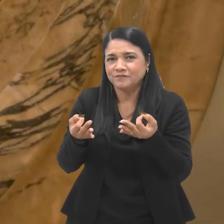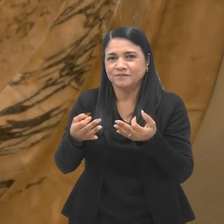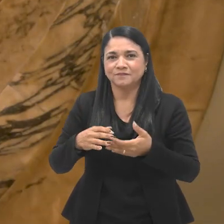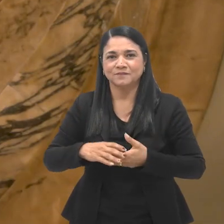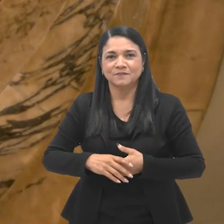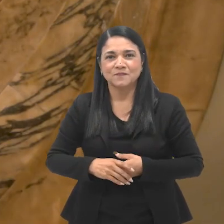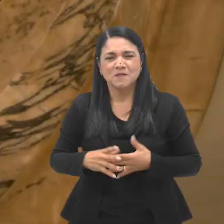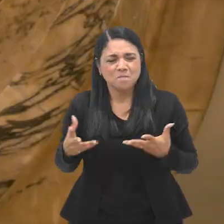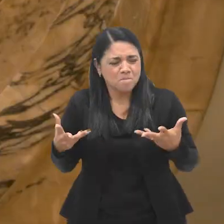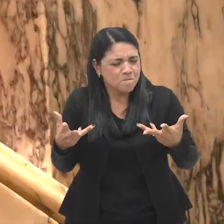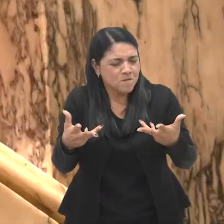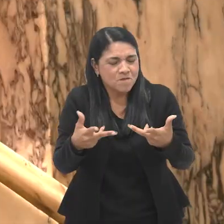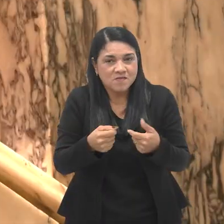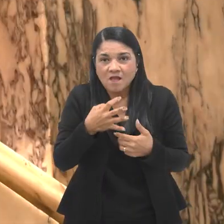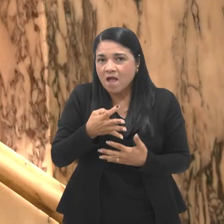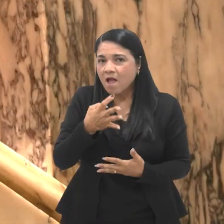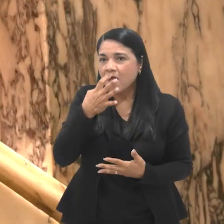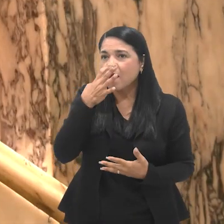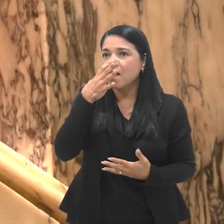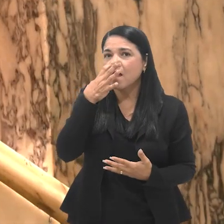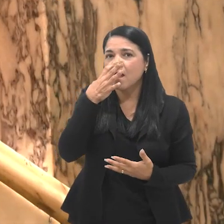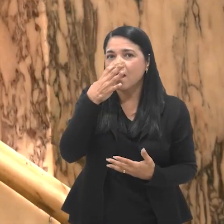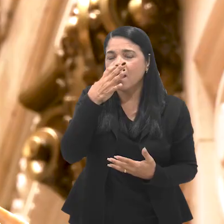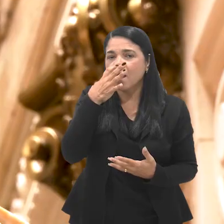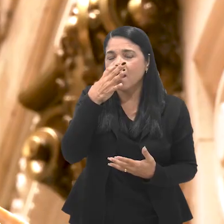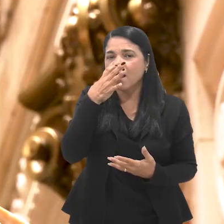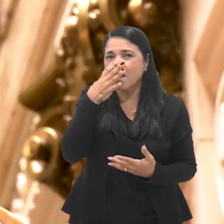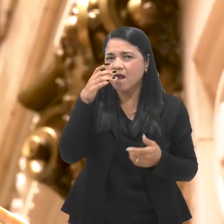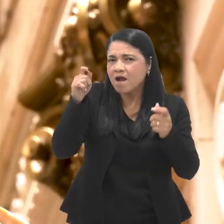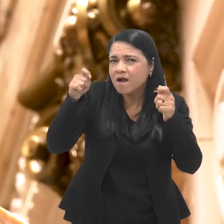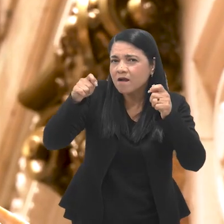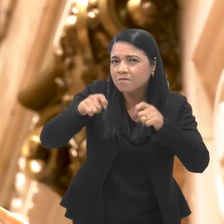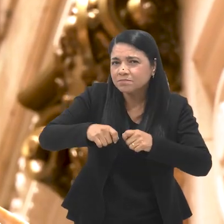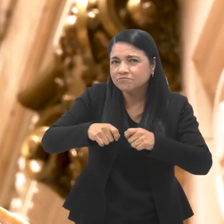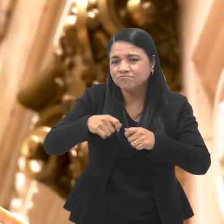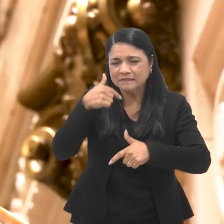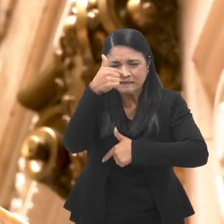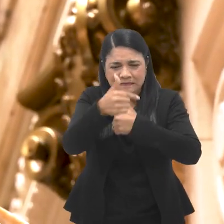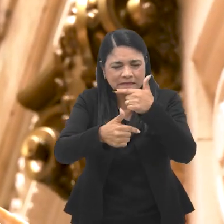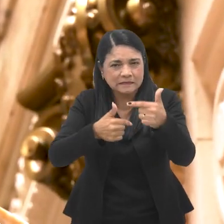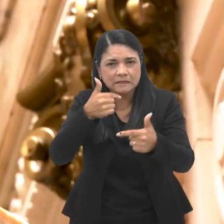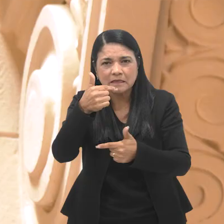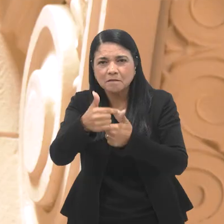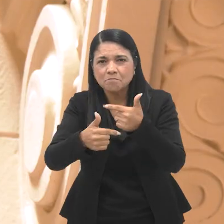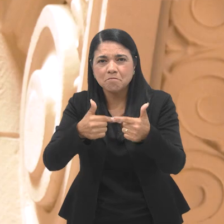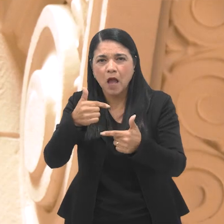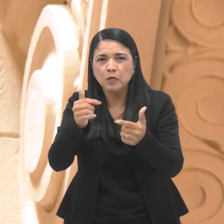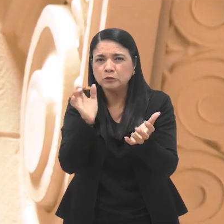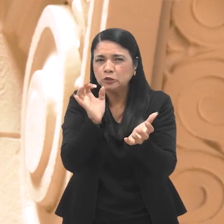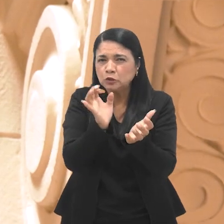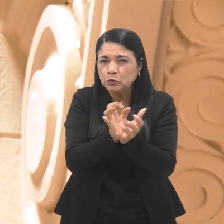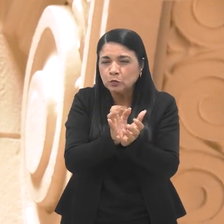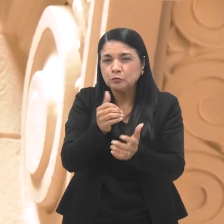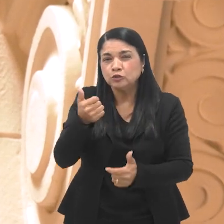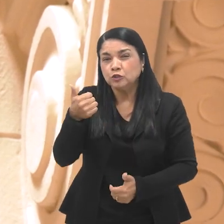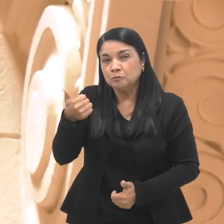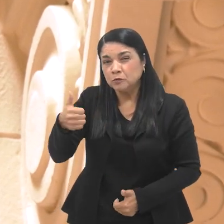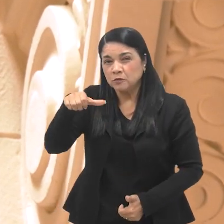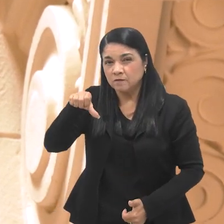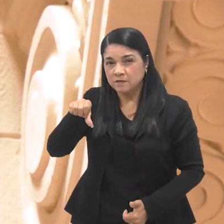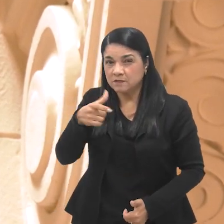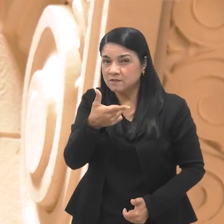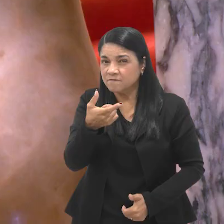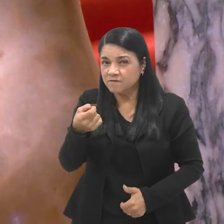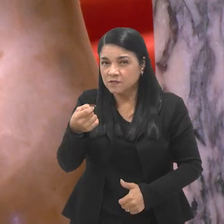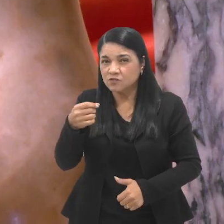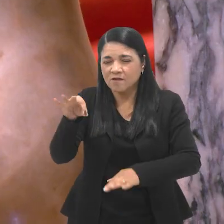é sensacional. É impressionante a capacidade de trabalho dessa turma